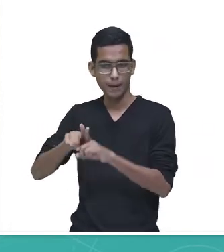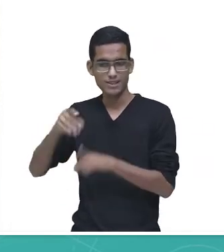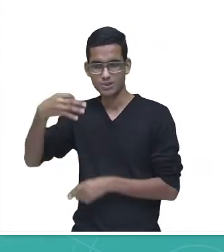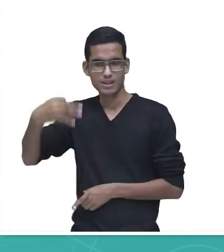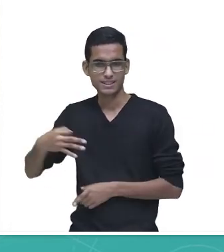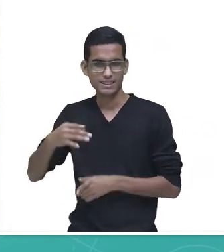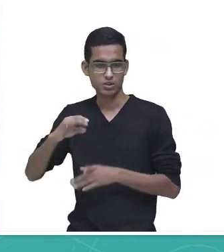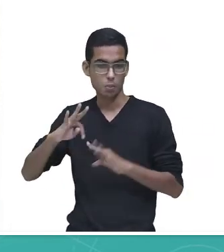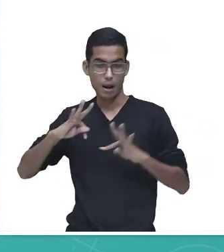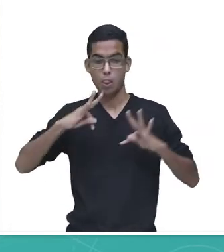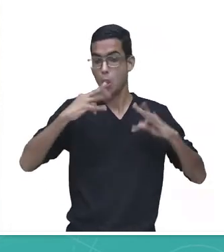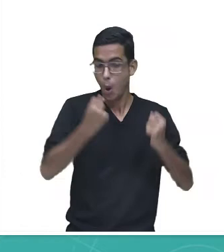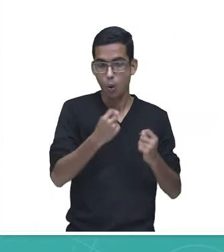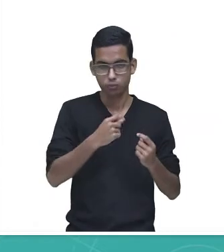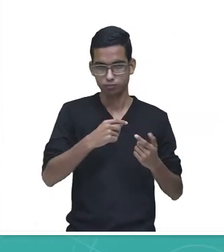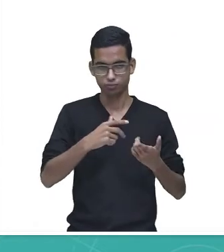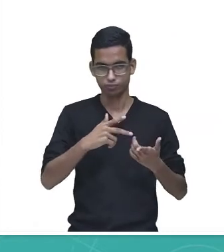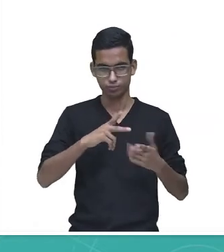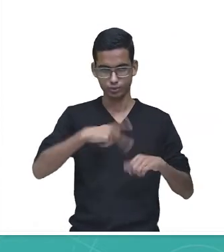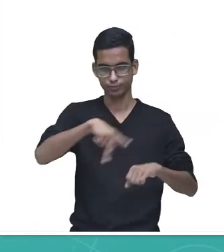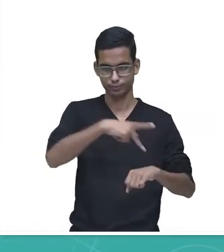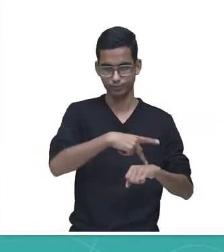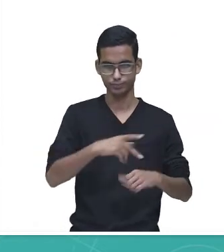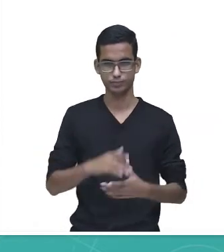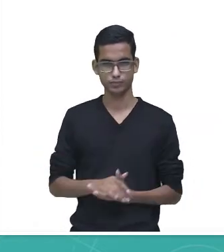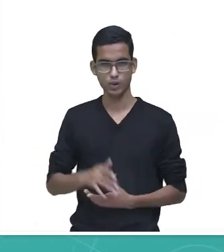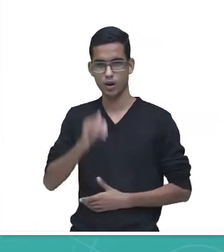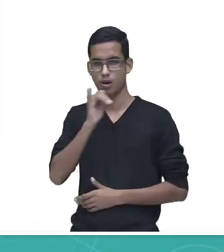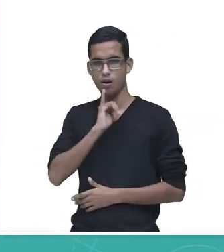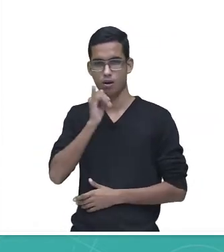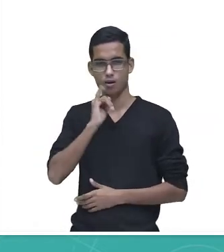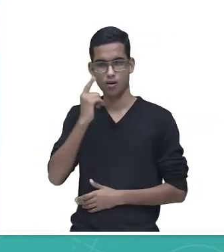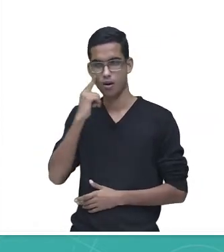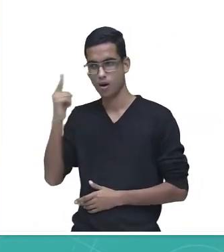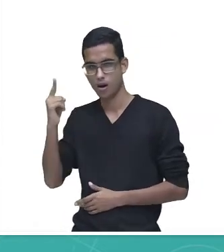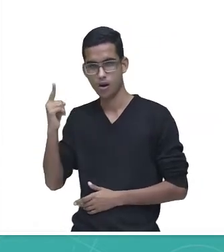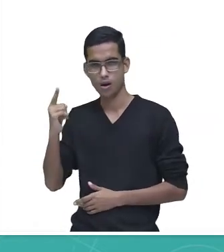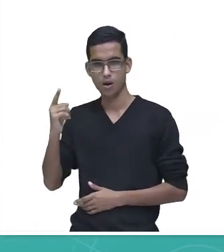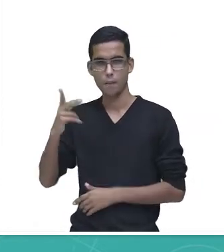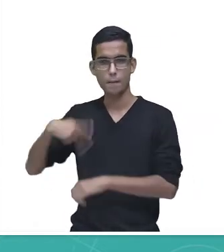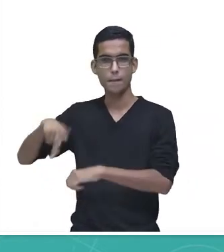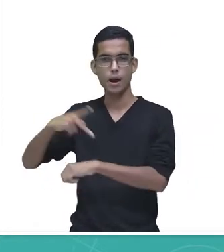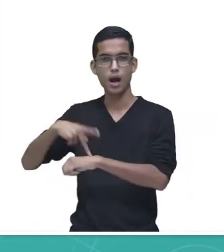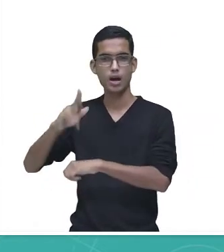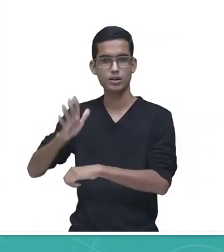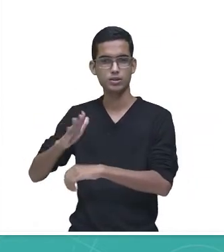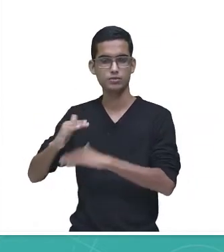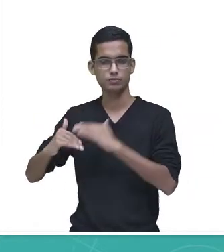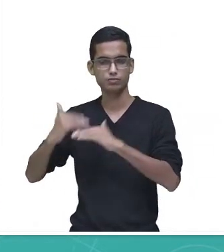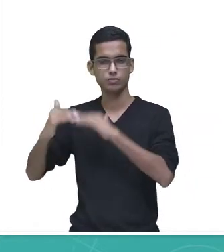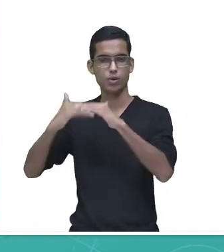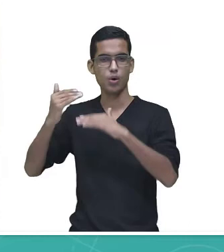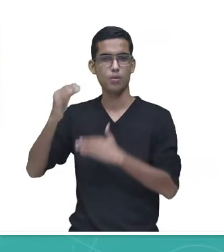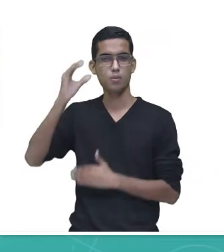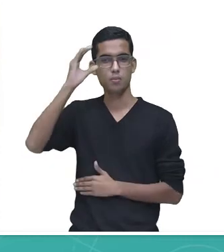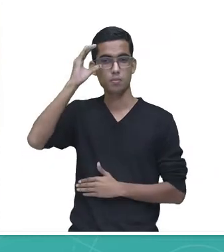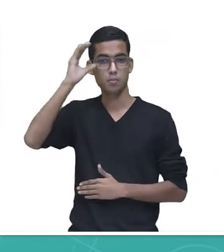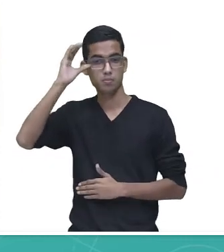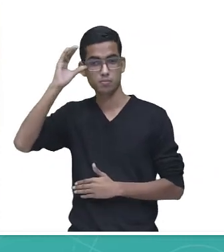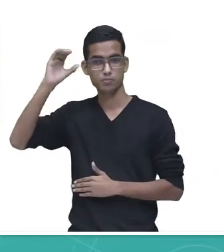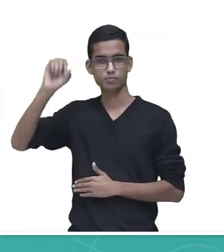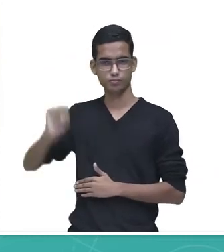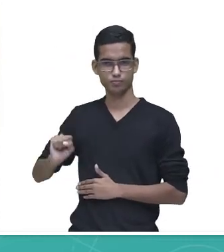inúmeros países, tá? Trouxe exemplo para você de países em via de desenvolvimento. Quem são eles? Coreia do